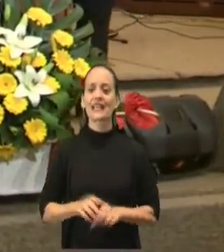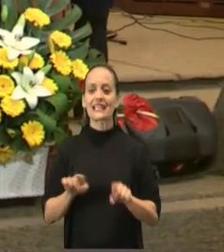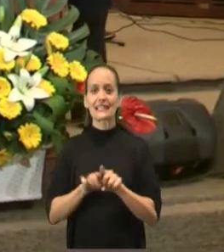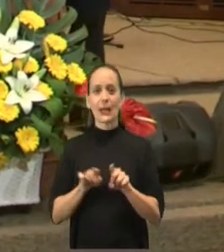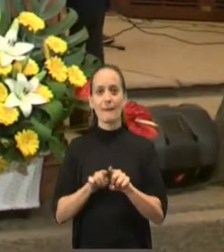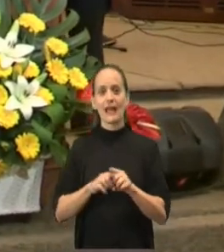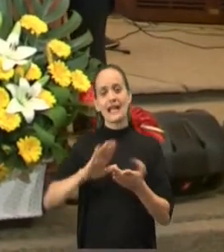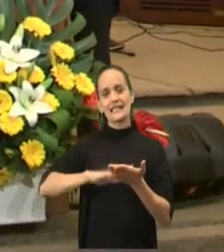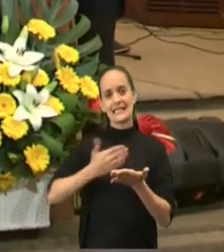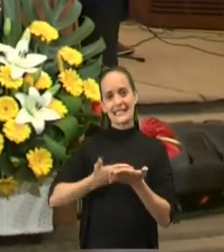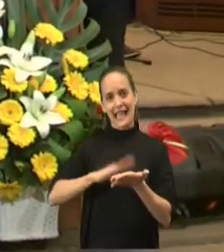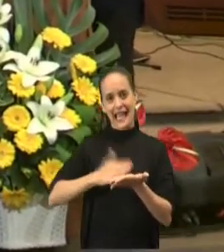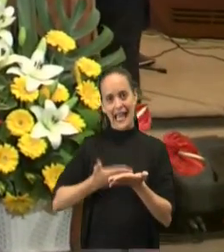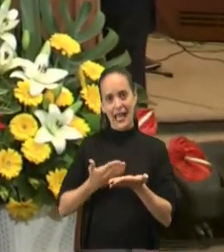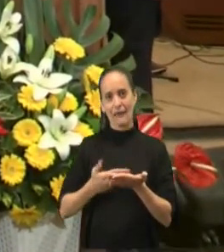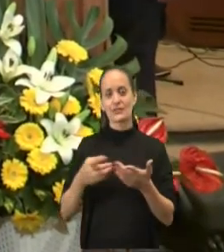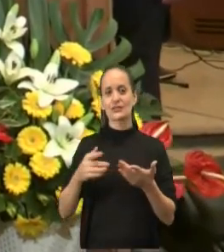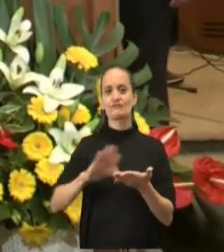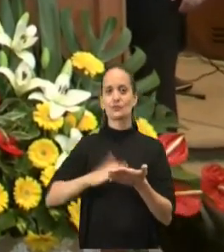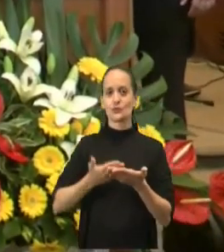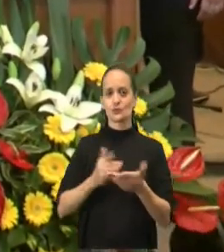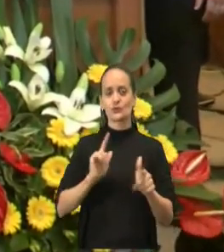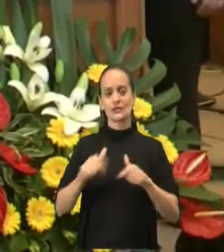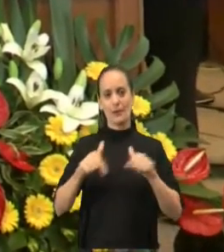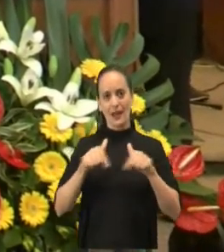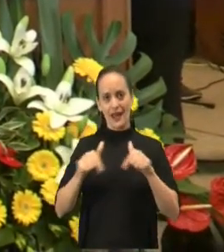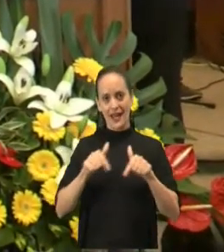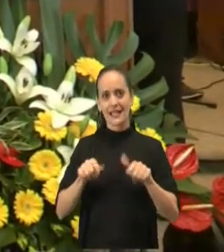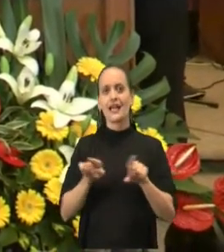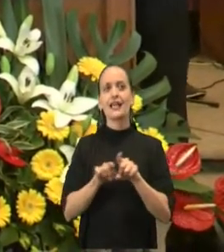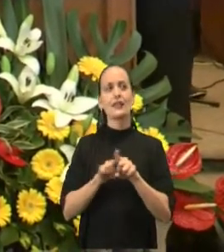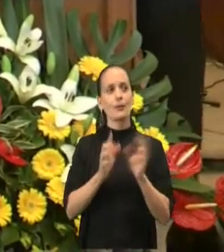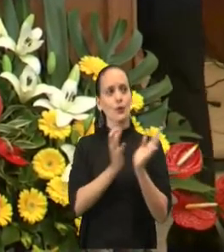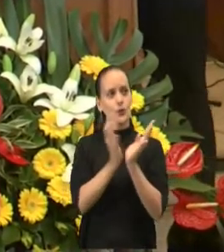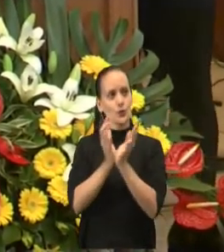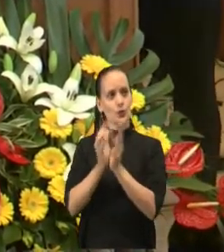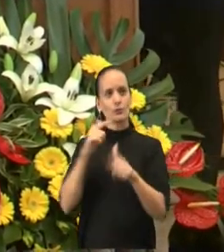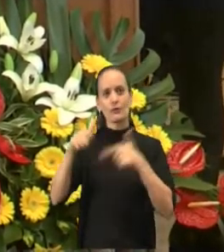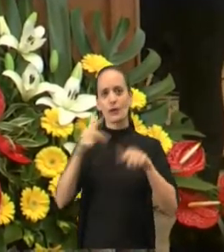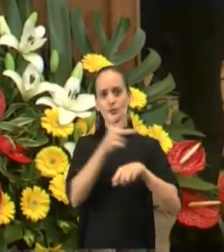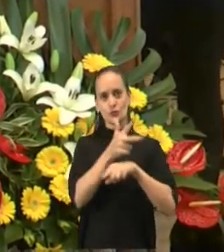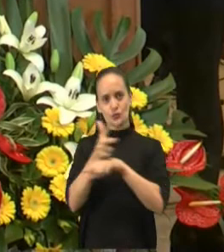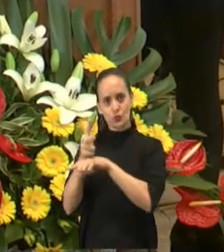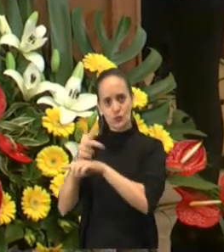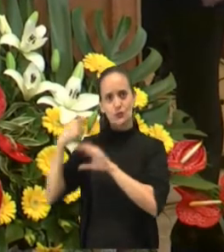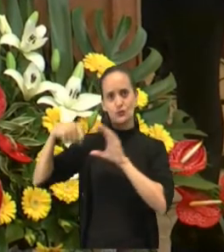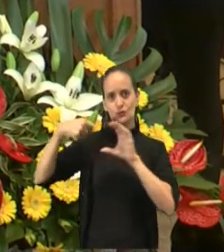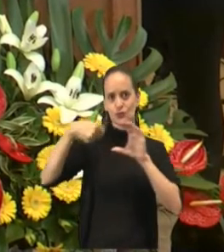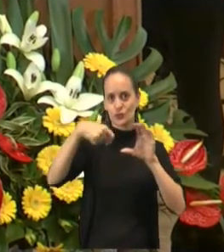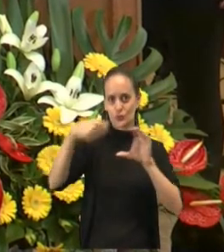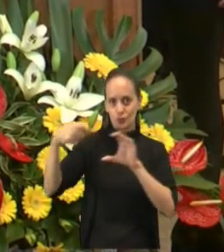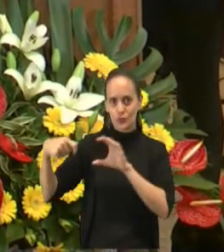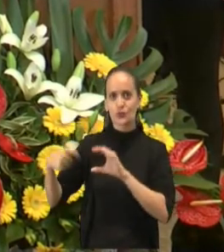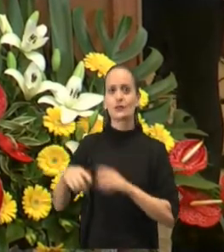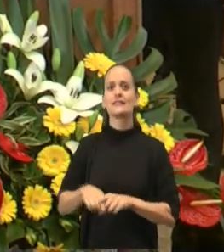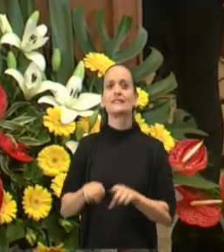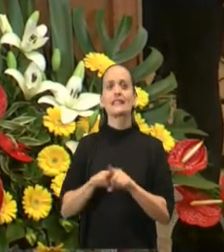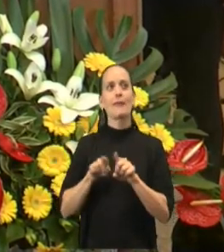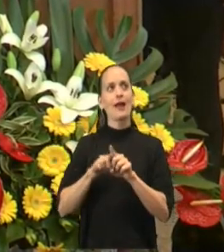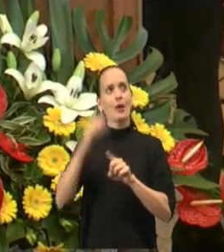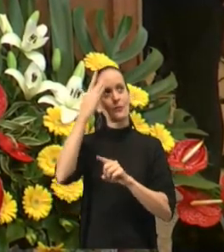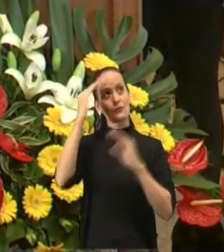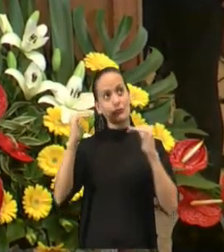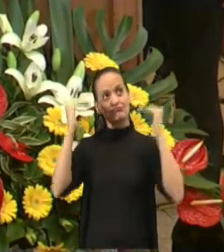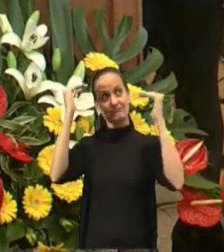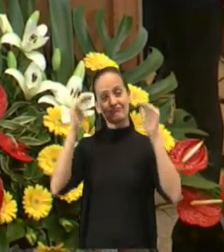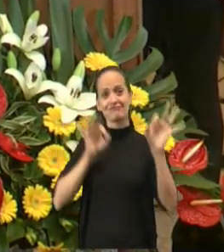Surdos, as nossas irmãs que estão aqui hoje também trabalhando, toda a nossa equipe aqui na plataforma, aqui na parte do piso primeiro, e os irmãos que